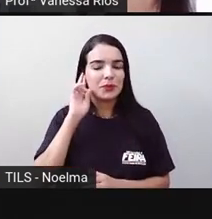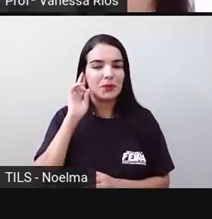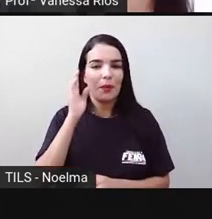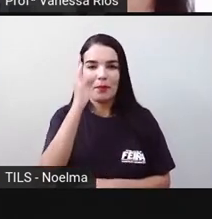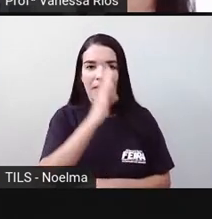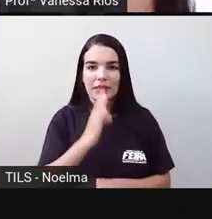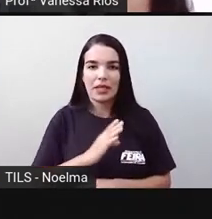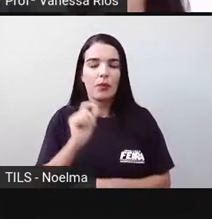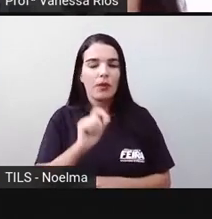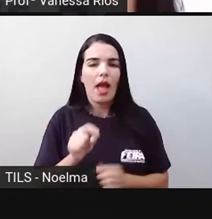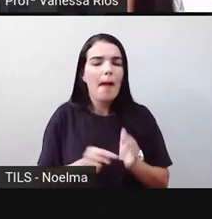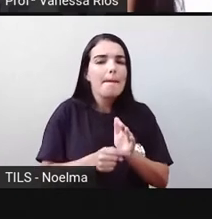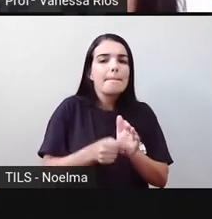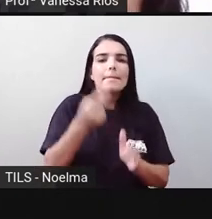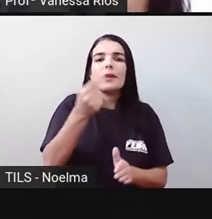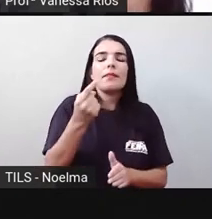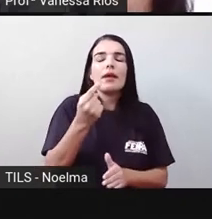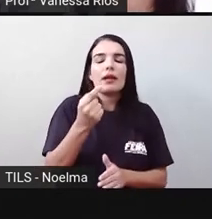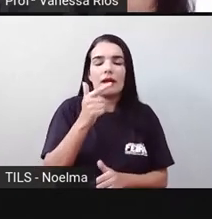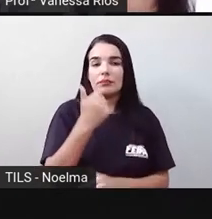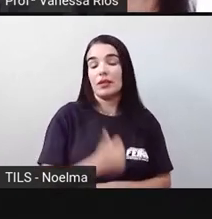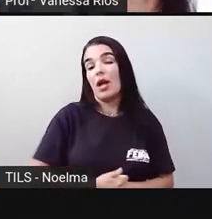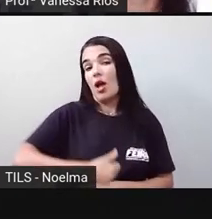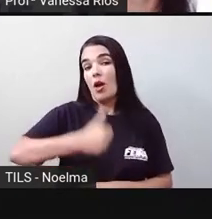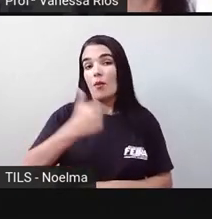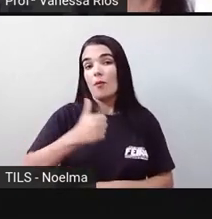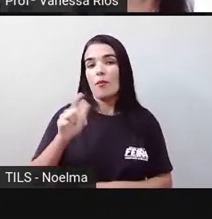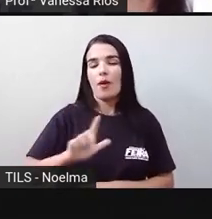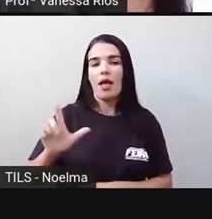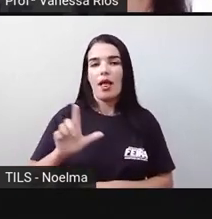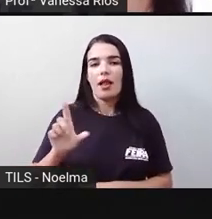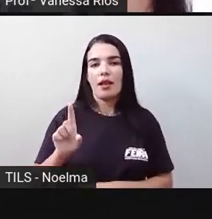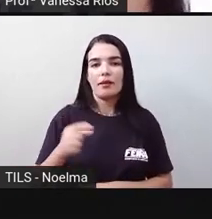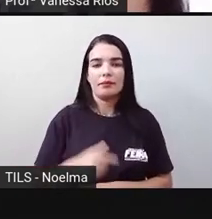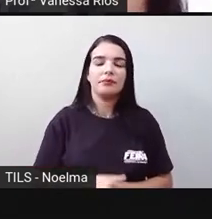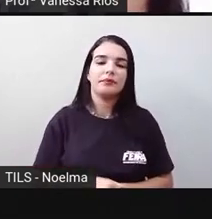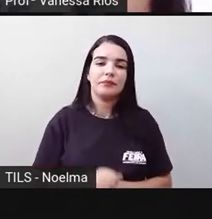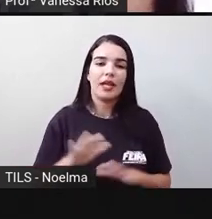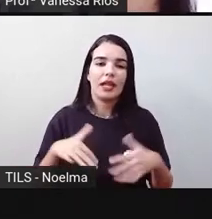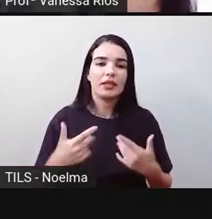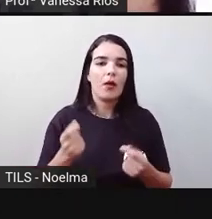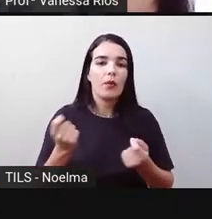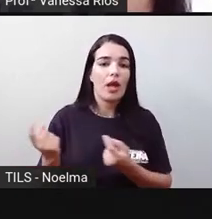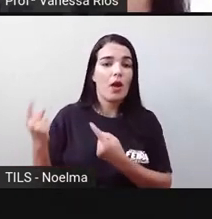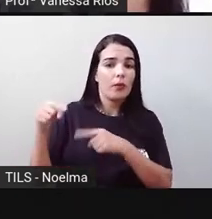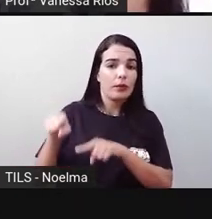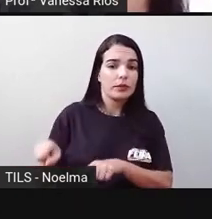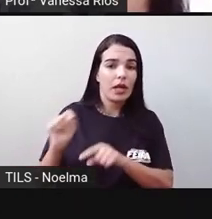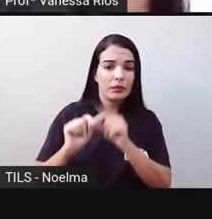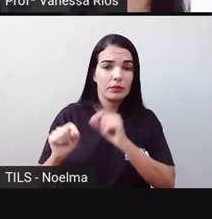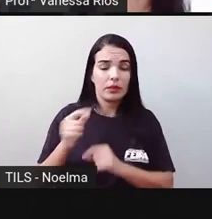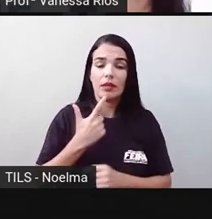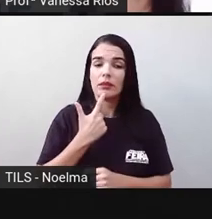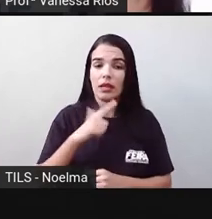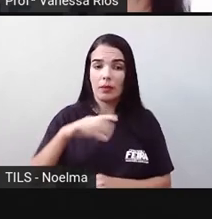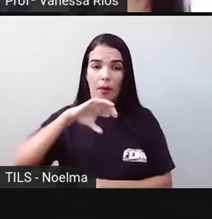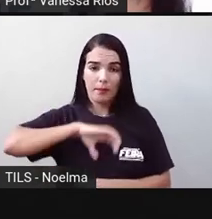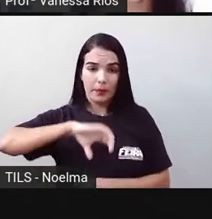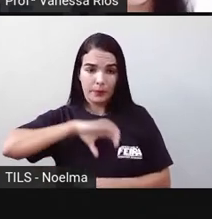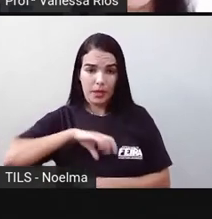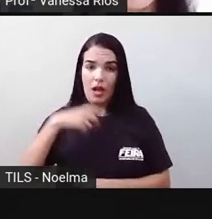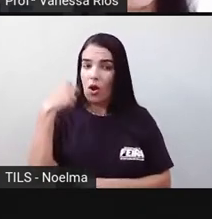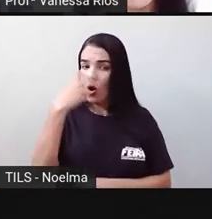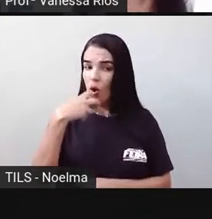língua, a língua com a qual ele tem contato. Ao contrário da língua portuguesa, da modalidade